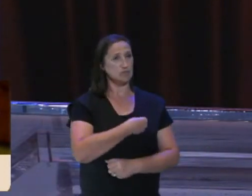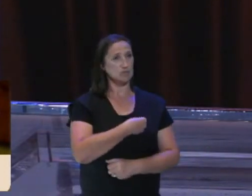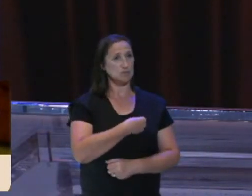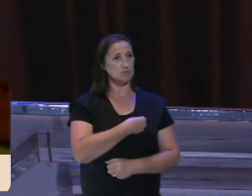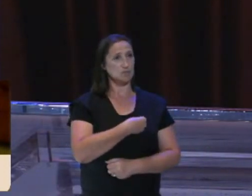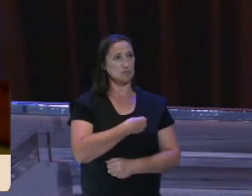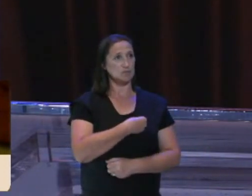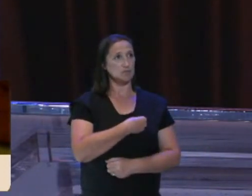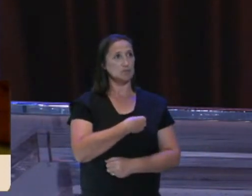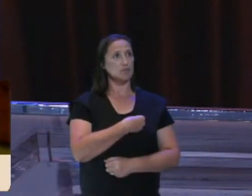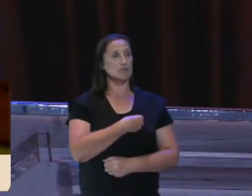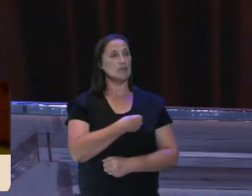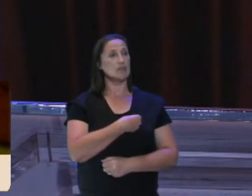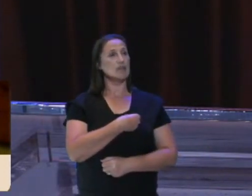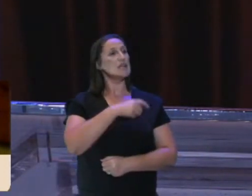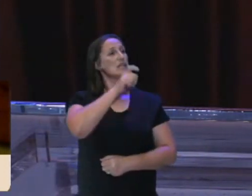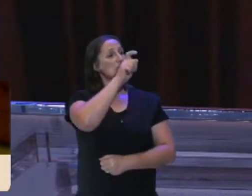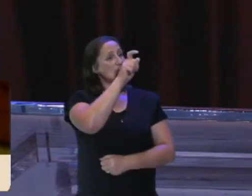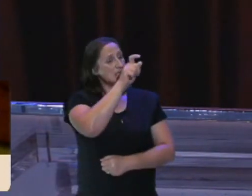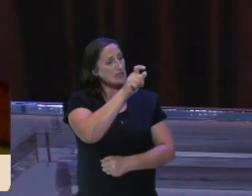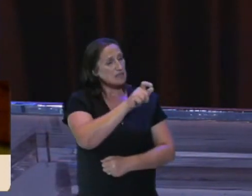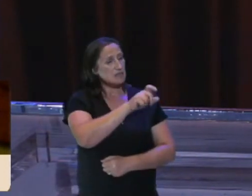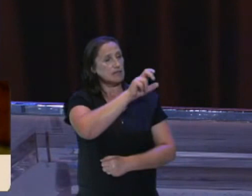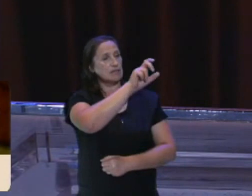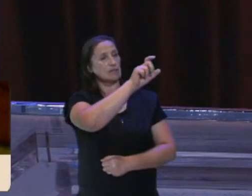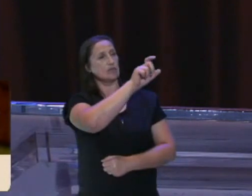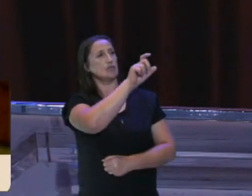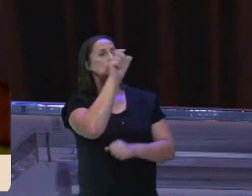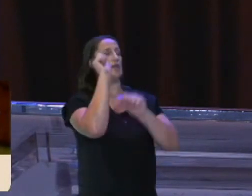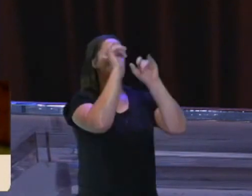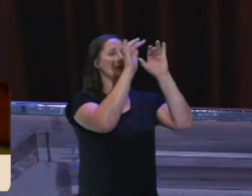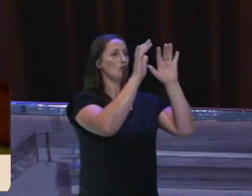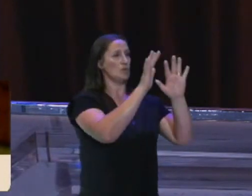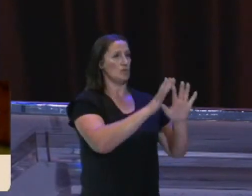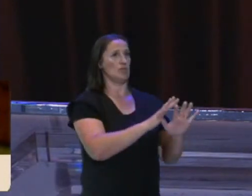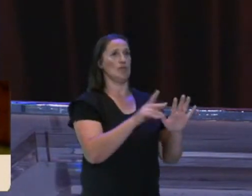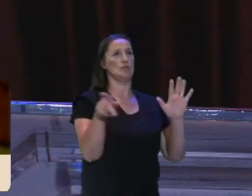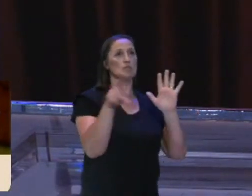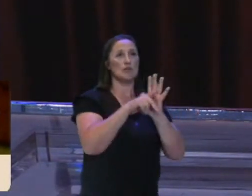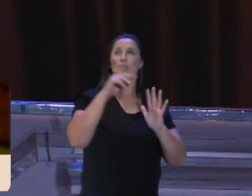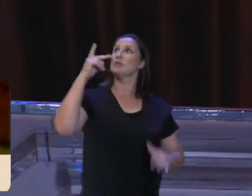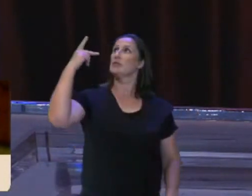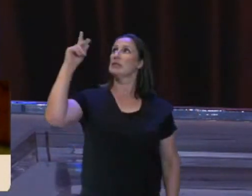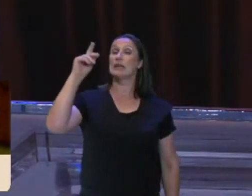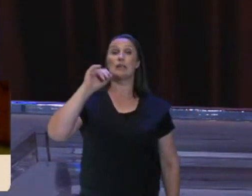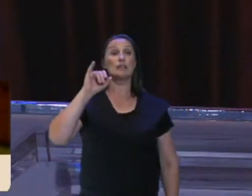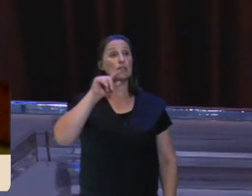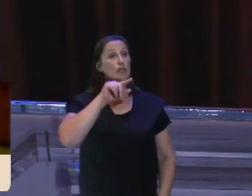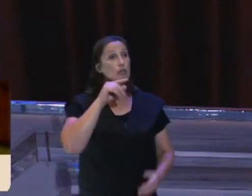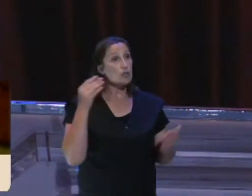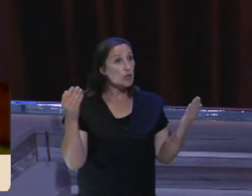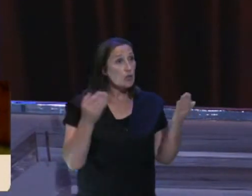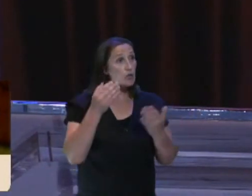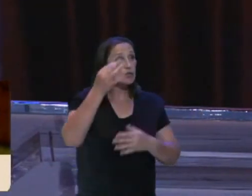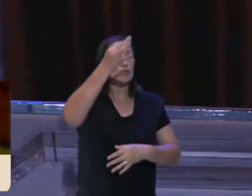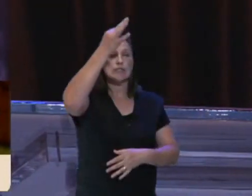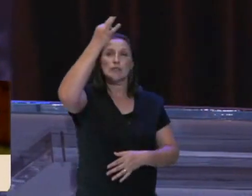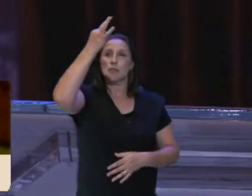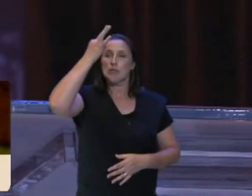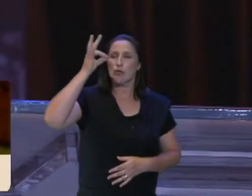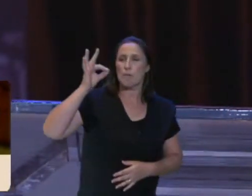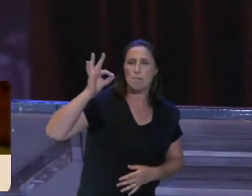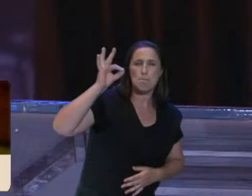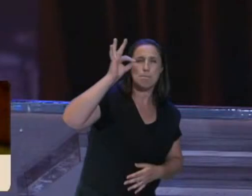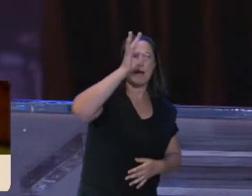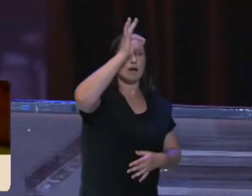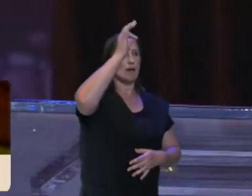Seja um abençoado de Deus e cumpra o teu propósito e a tua missão. Se hoje o Espírito Santo de Deus está falando com você, e você